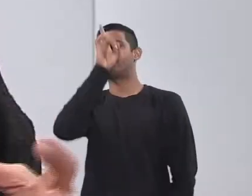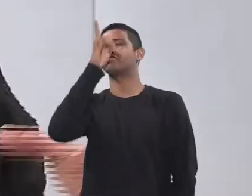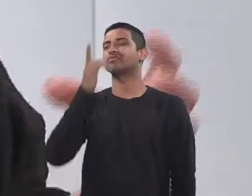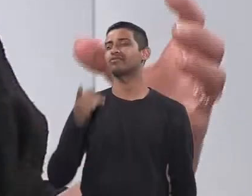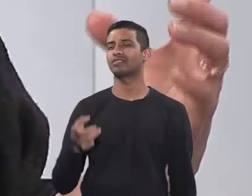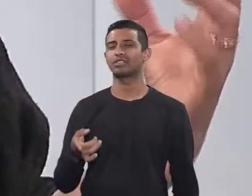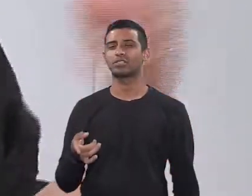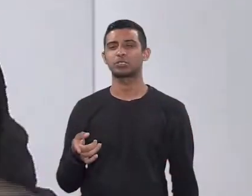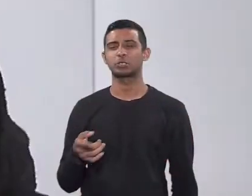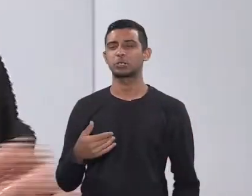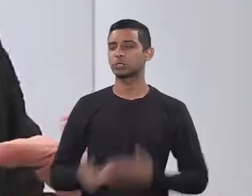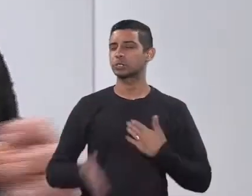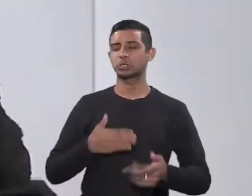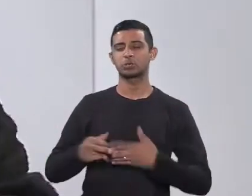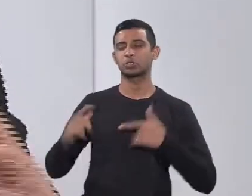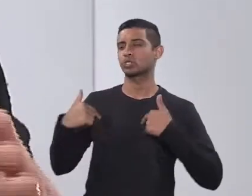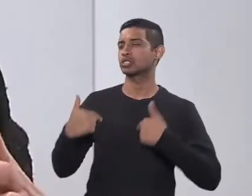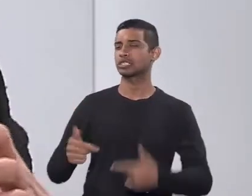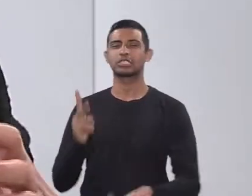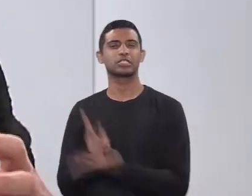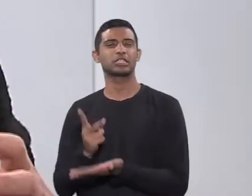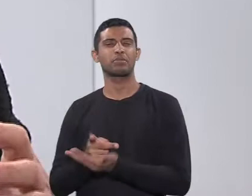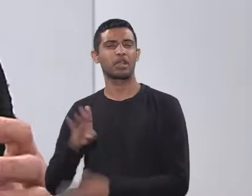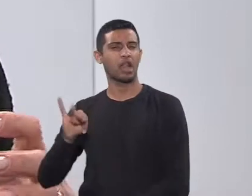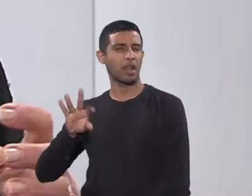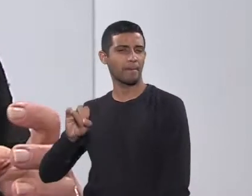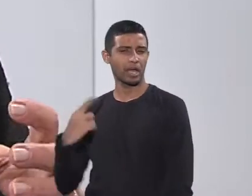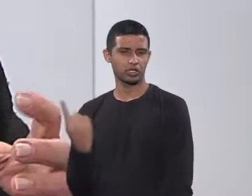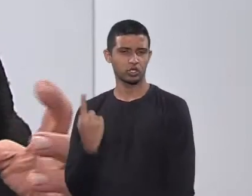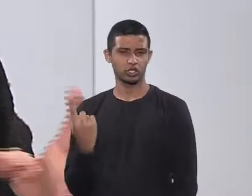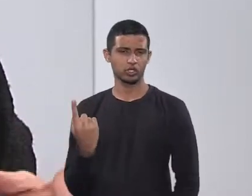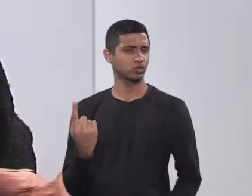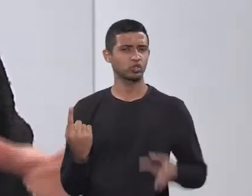tomamos iniciativa para tudo. O Beto não fica sozinho.